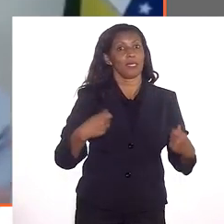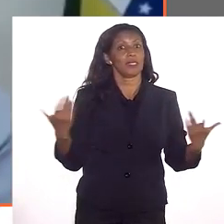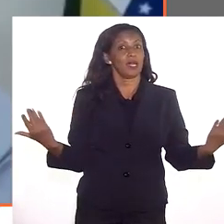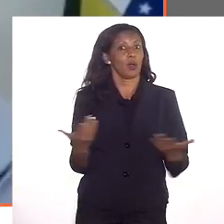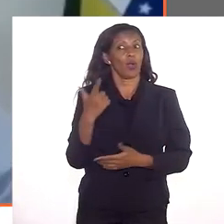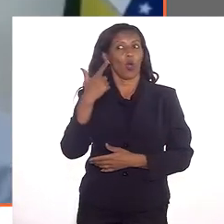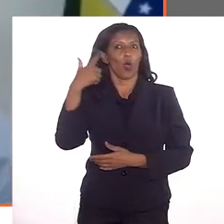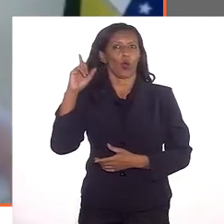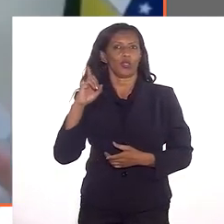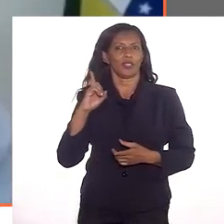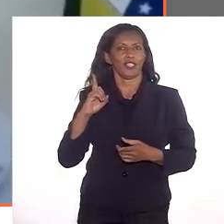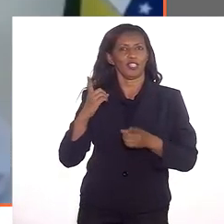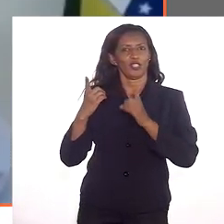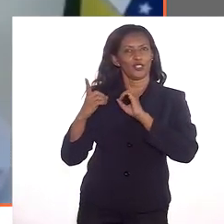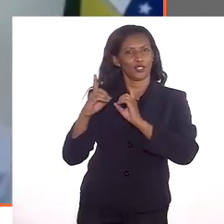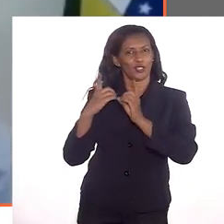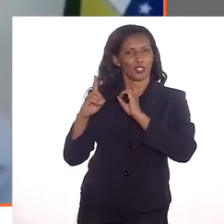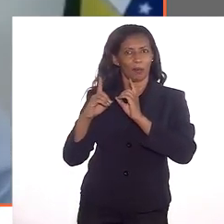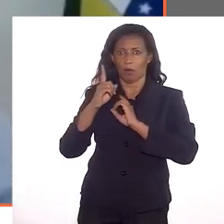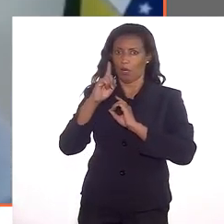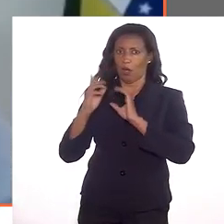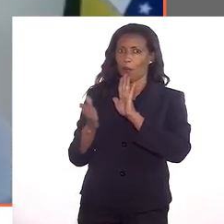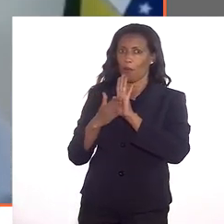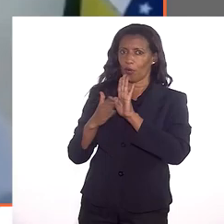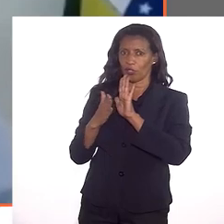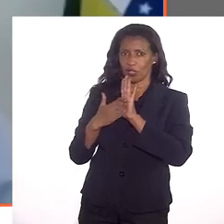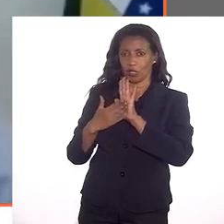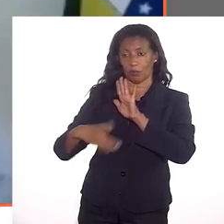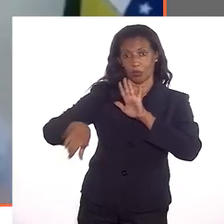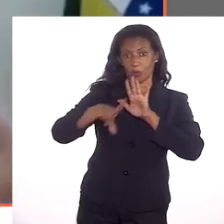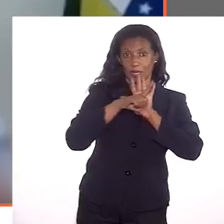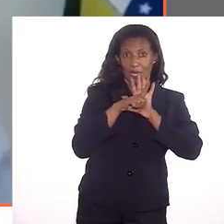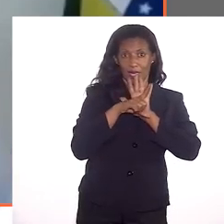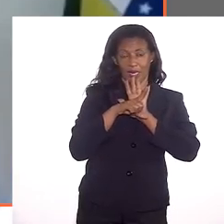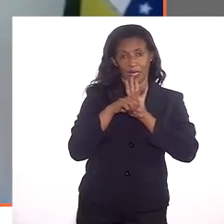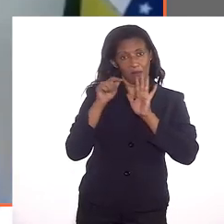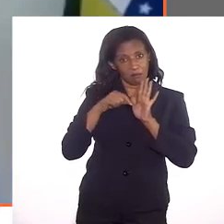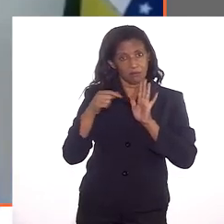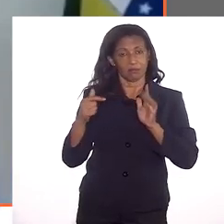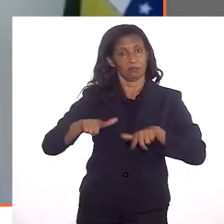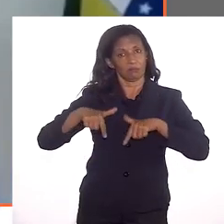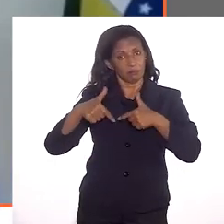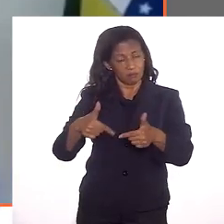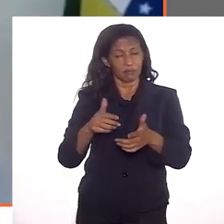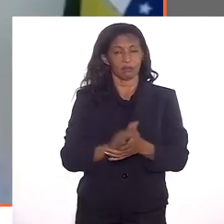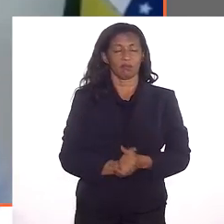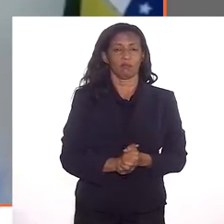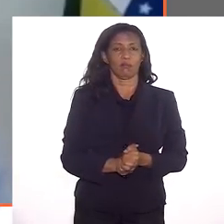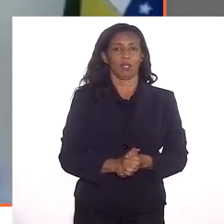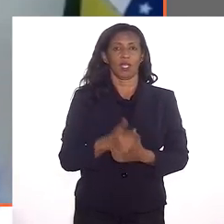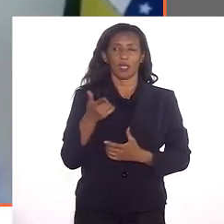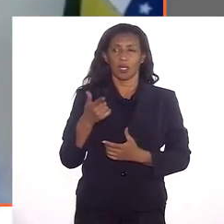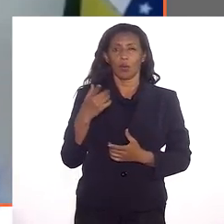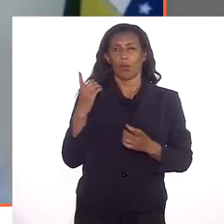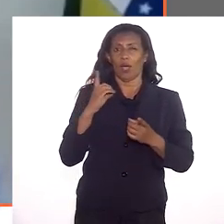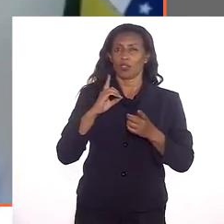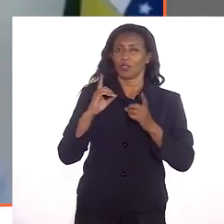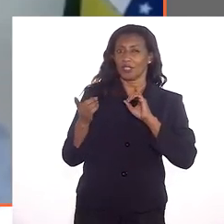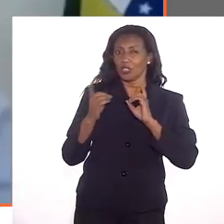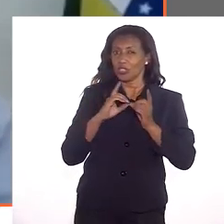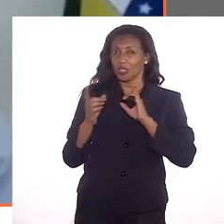haja agora uma outra dinâmica, não mais para aprovar o projeto, mas para que a lei seja efetivada. Então, eu acho que